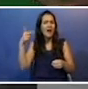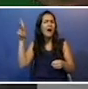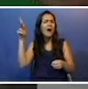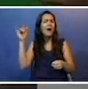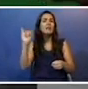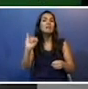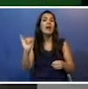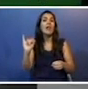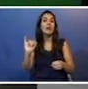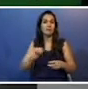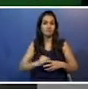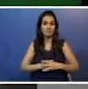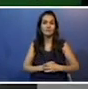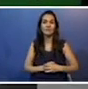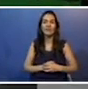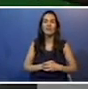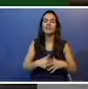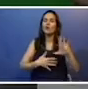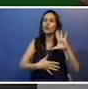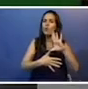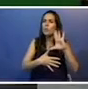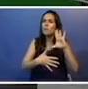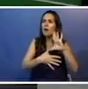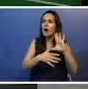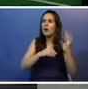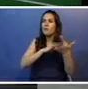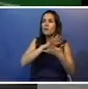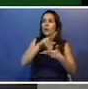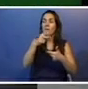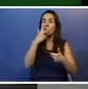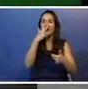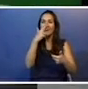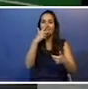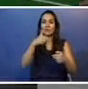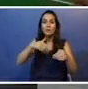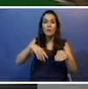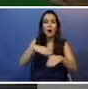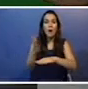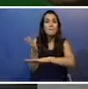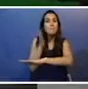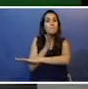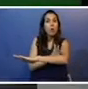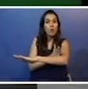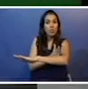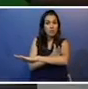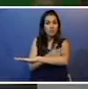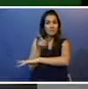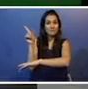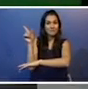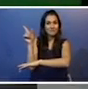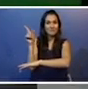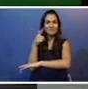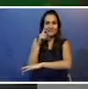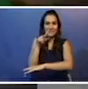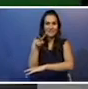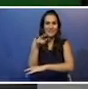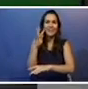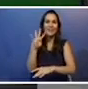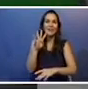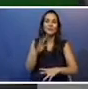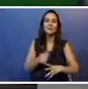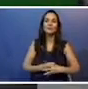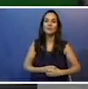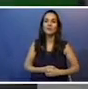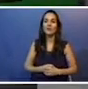no mapa mundi, ele é parecido com o formato de uma bota, tá vendo? Uma bota um pouquinho disforme. Então,